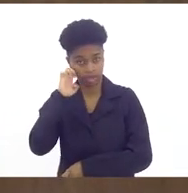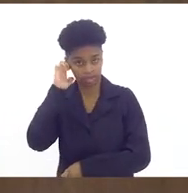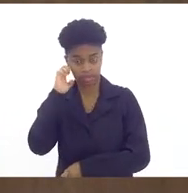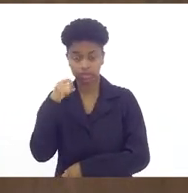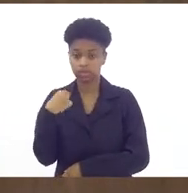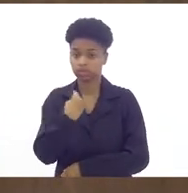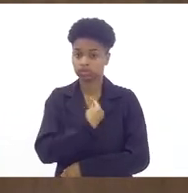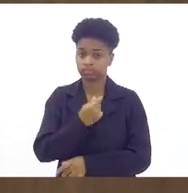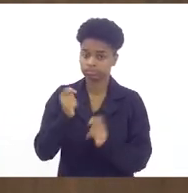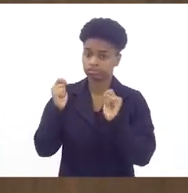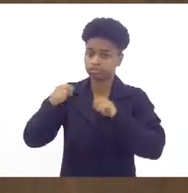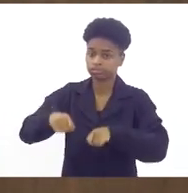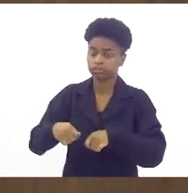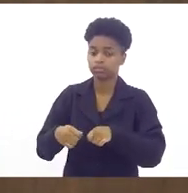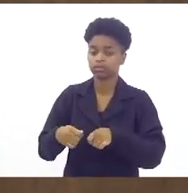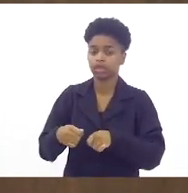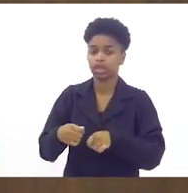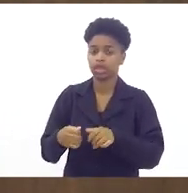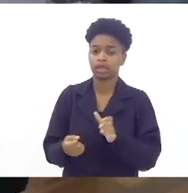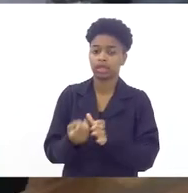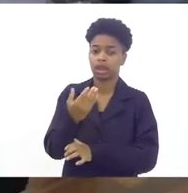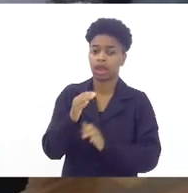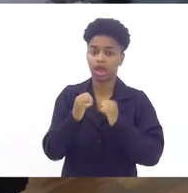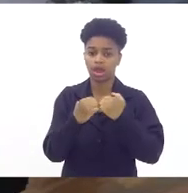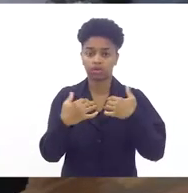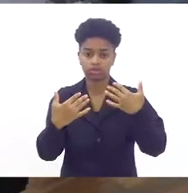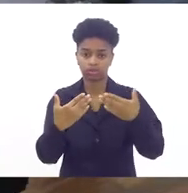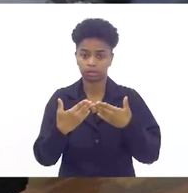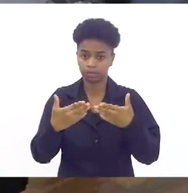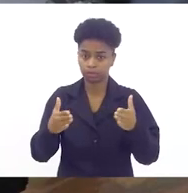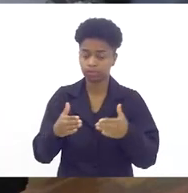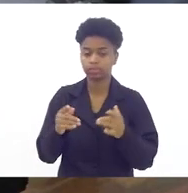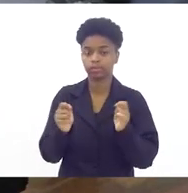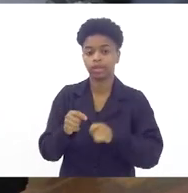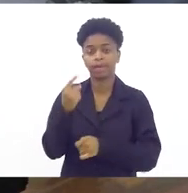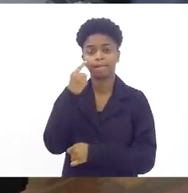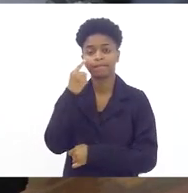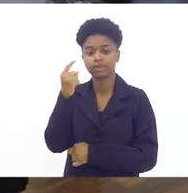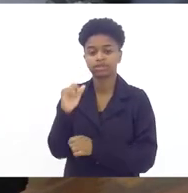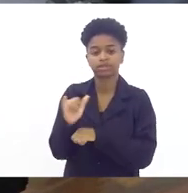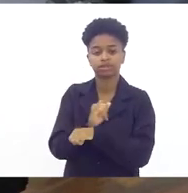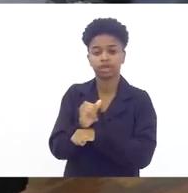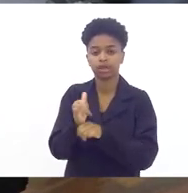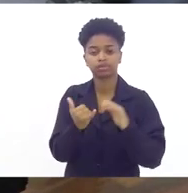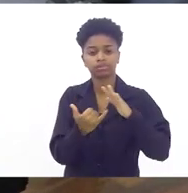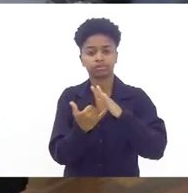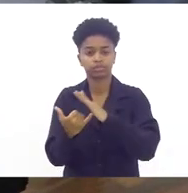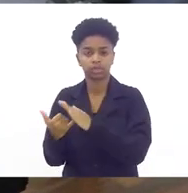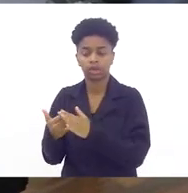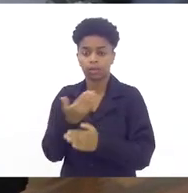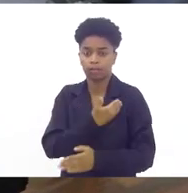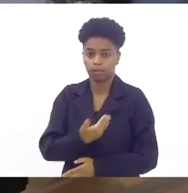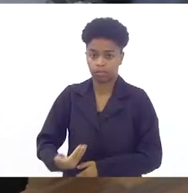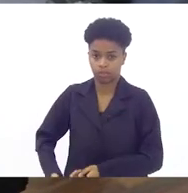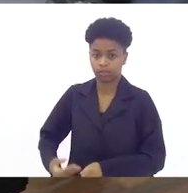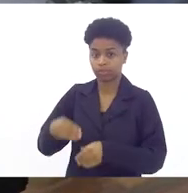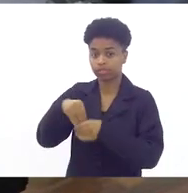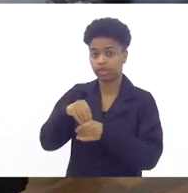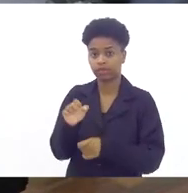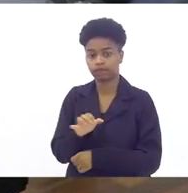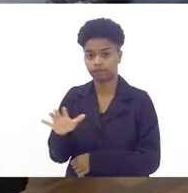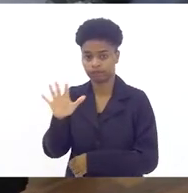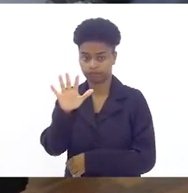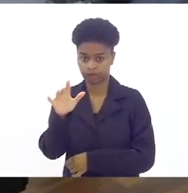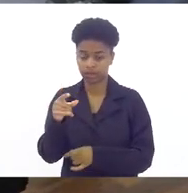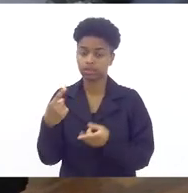possa construir uma audiência pública para pensar esses equipamentos públicos educacionais nas favelas né